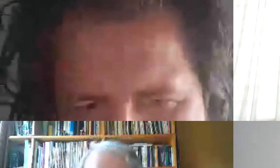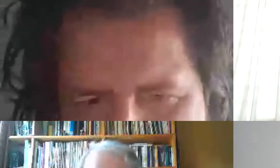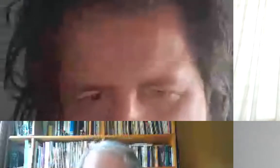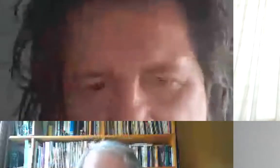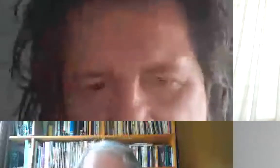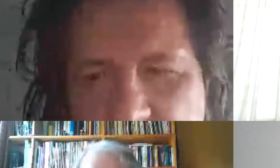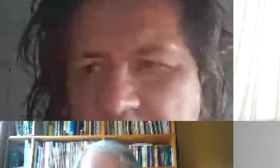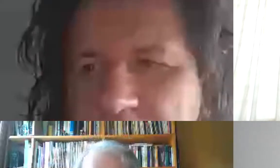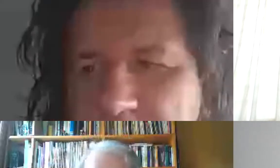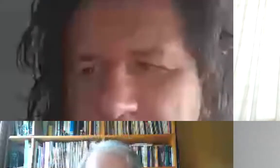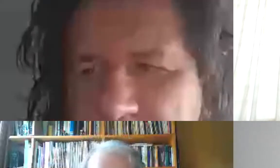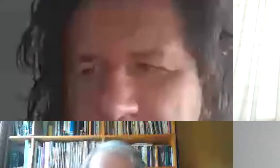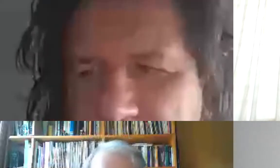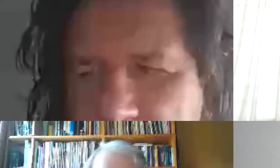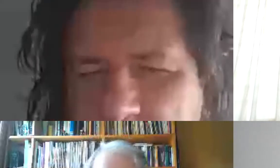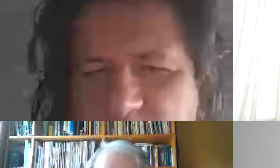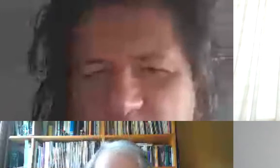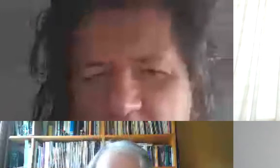nós.